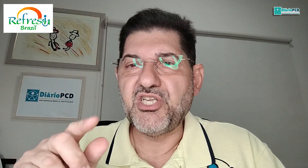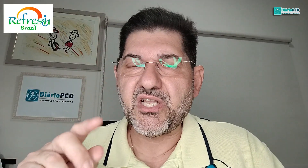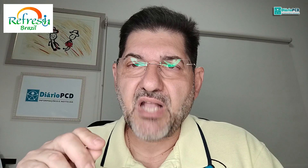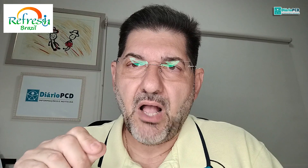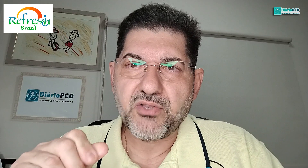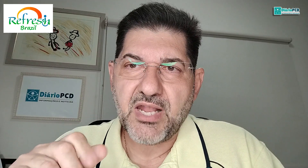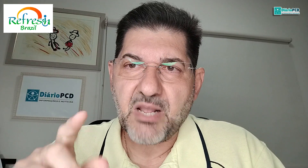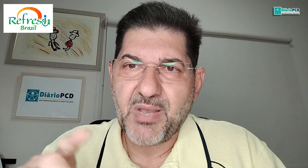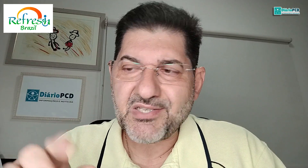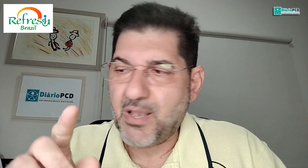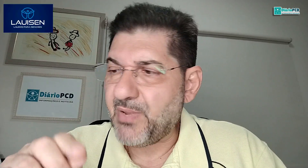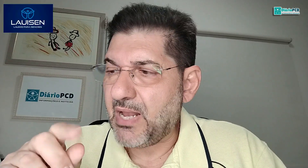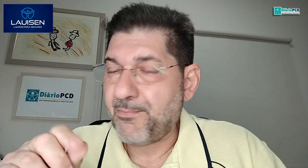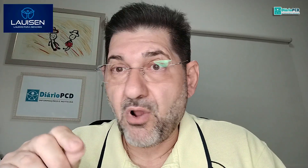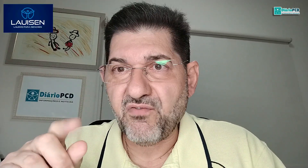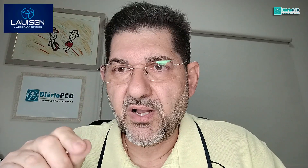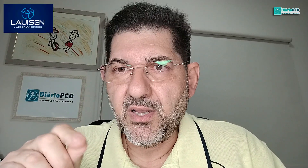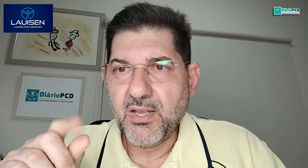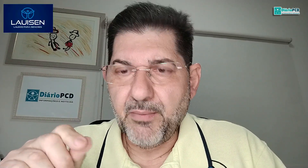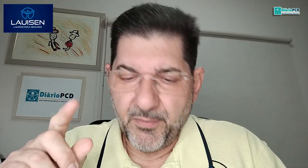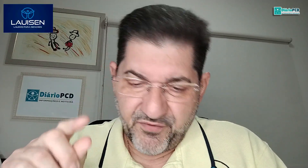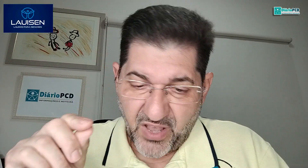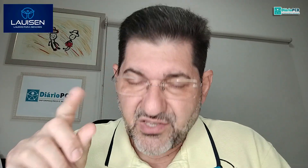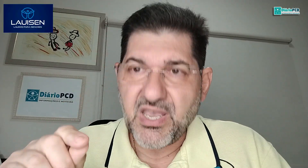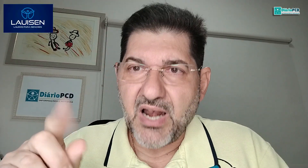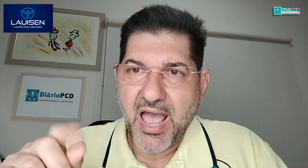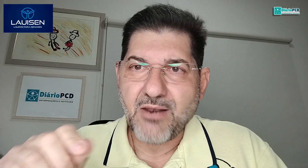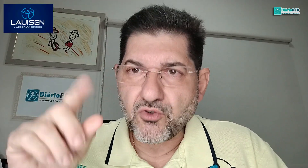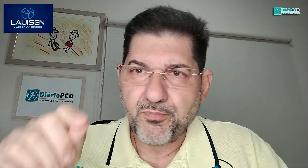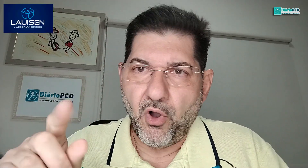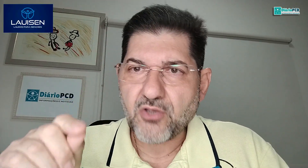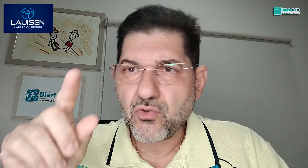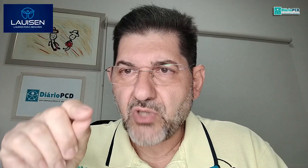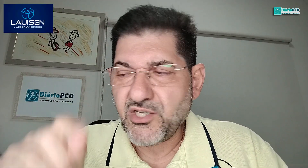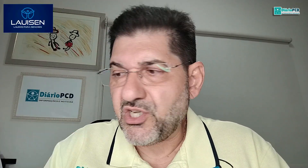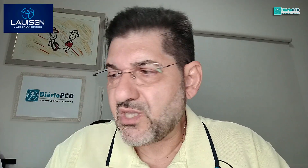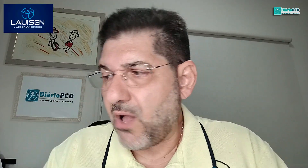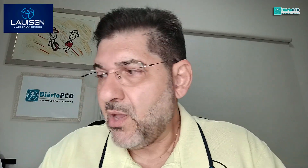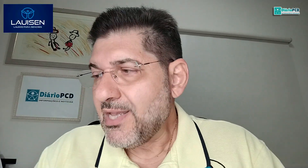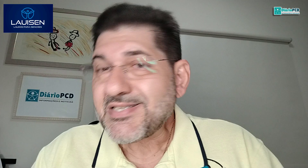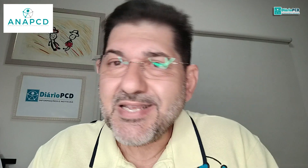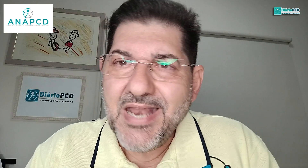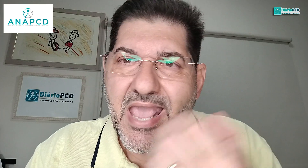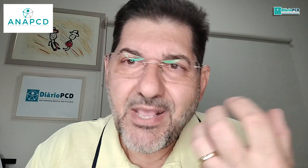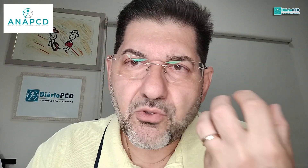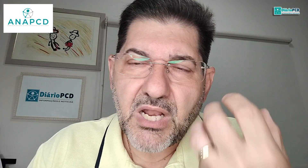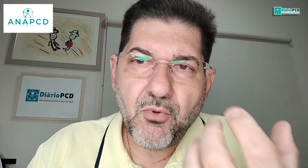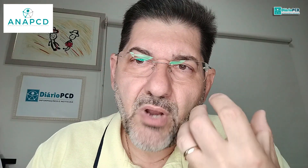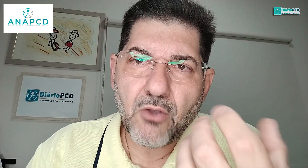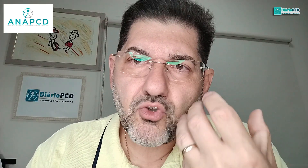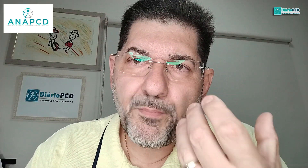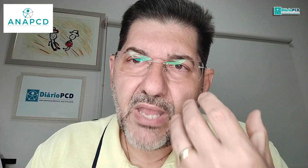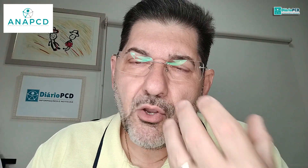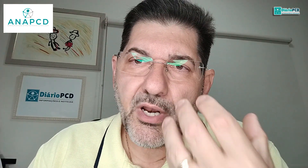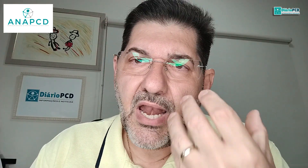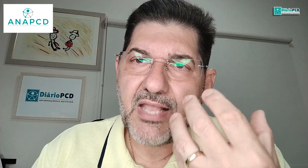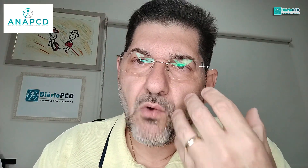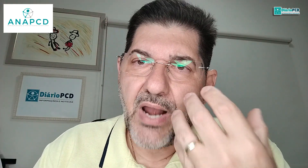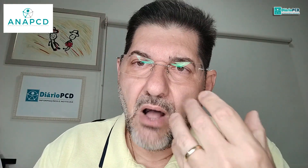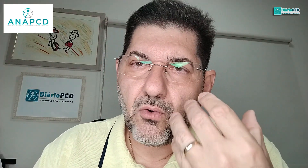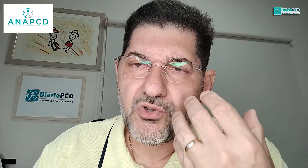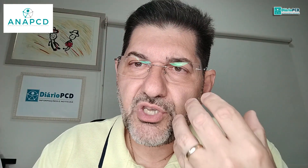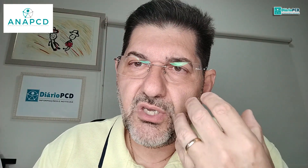a digital, teria que passar pela prova, fazer lá nos postos a digital. Se nem o Tribunal